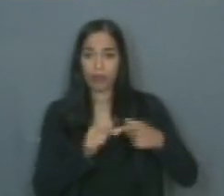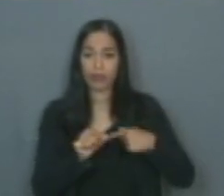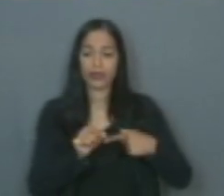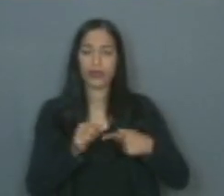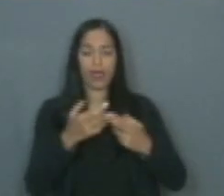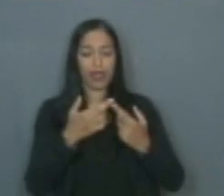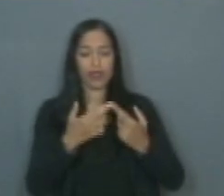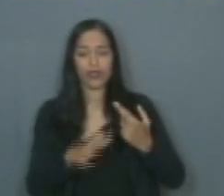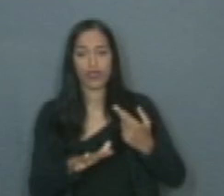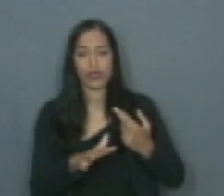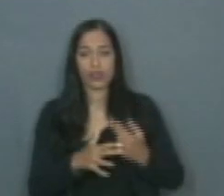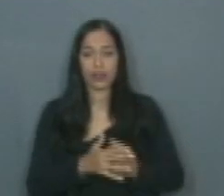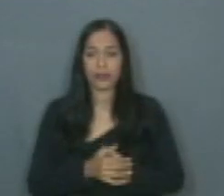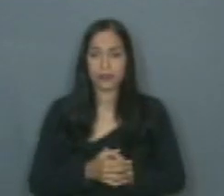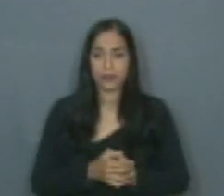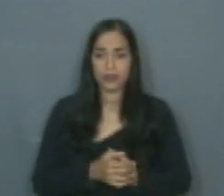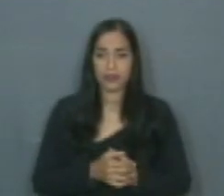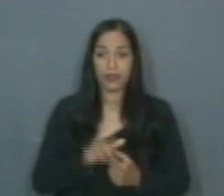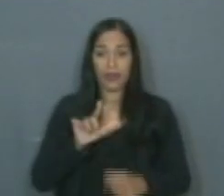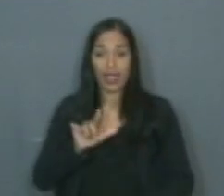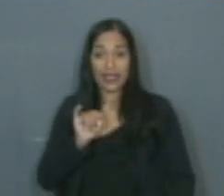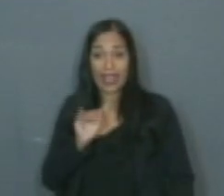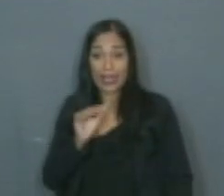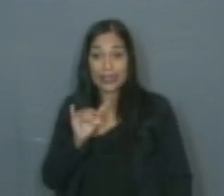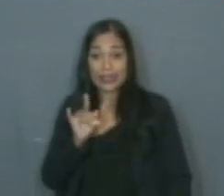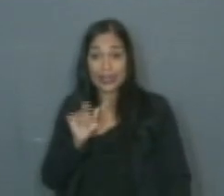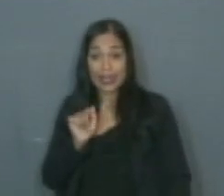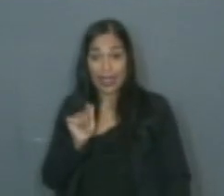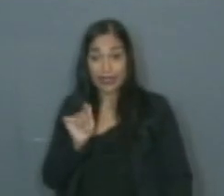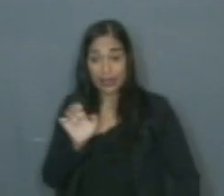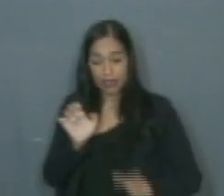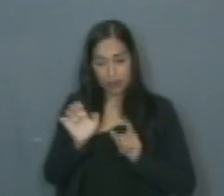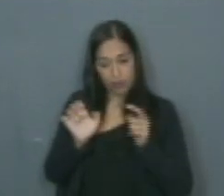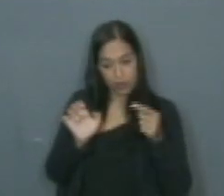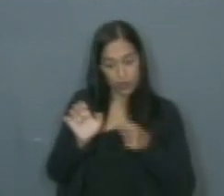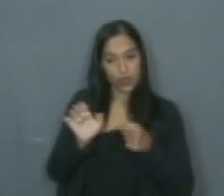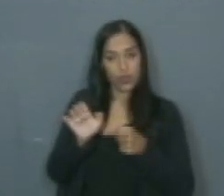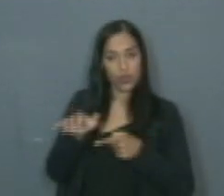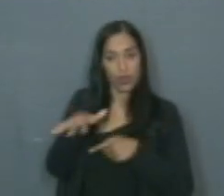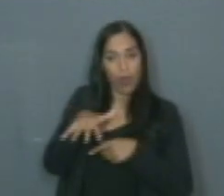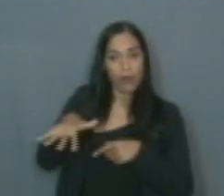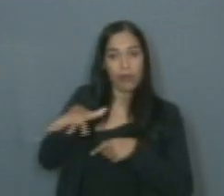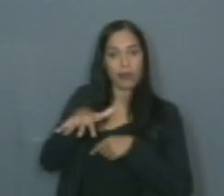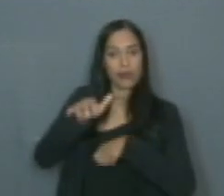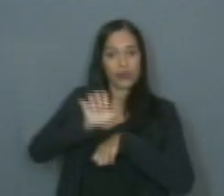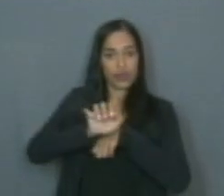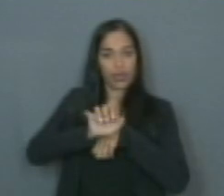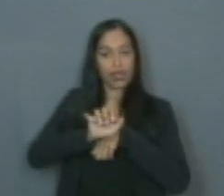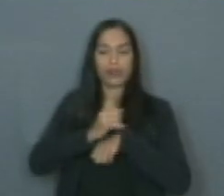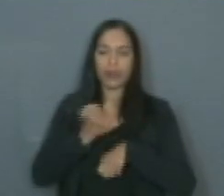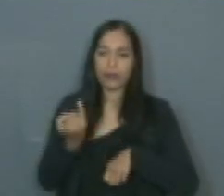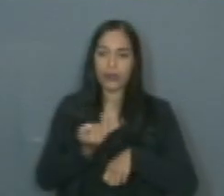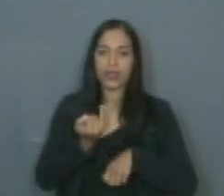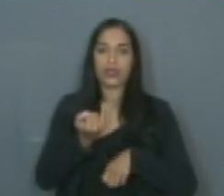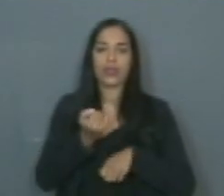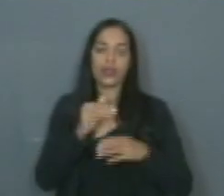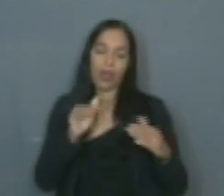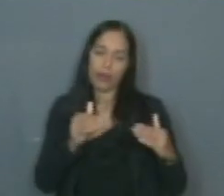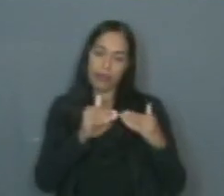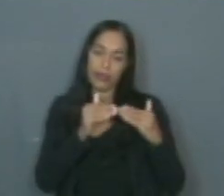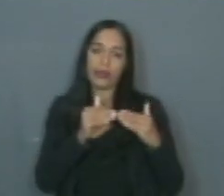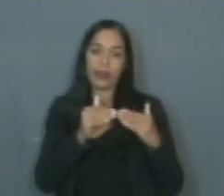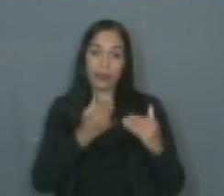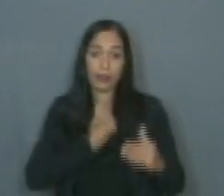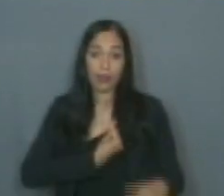religiosa, assim dizer. Então, a laicidade do Estado ela é fundamental e a gente concorda que isso, de fato, seja